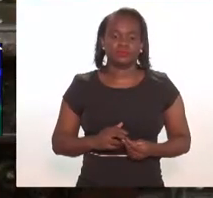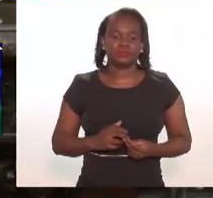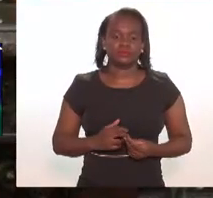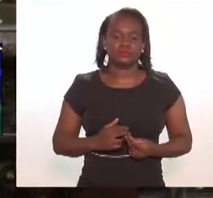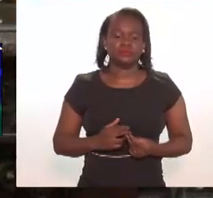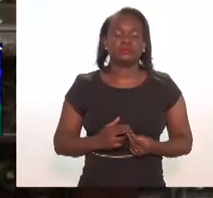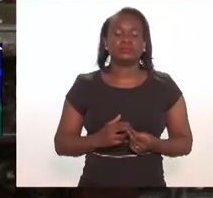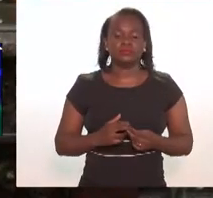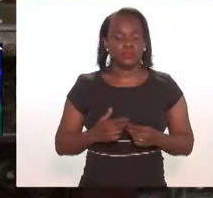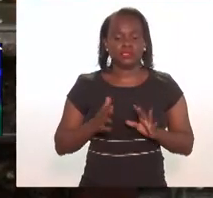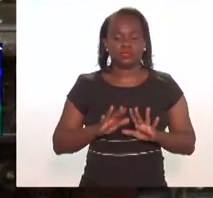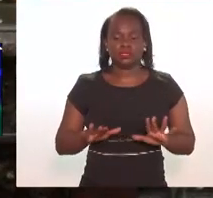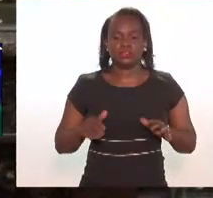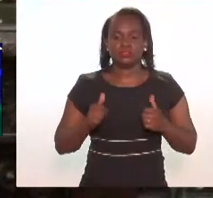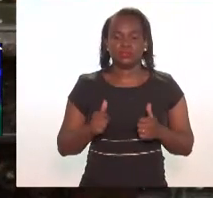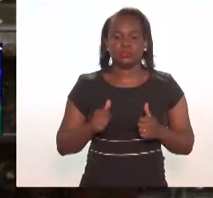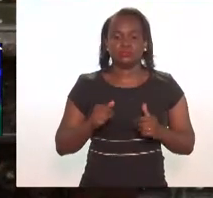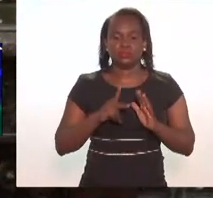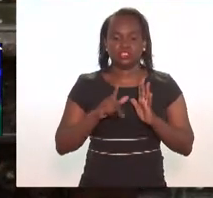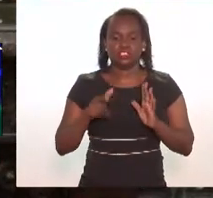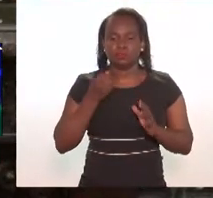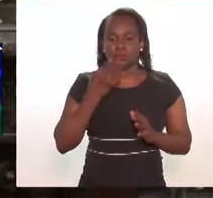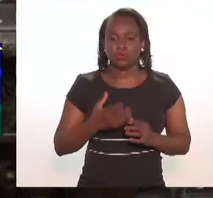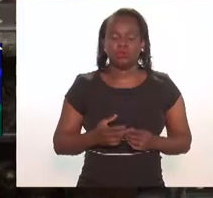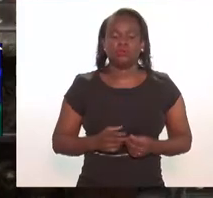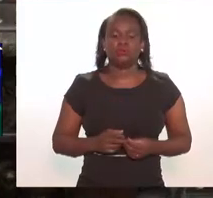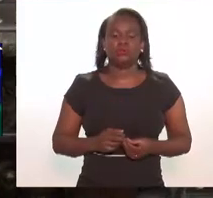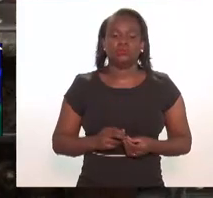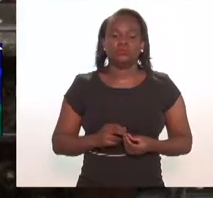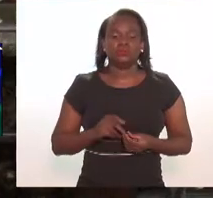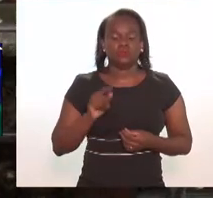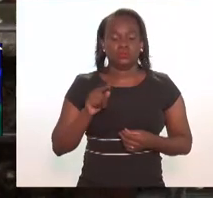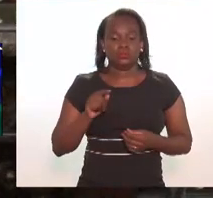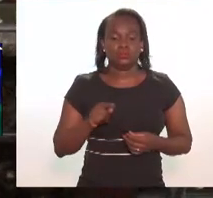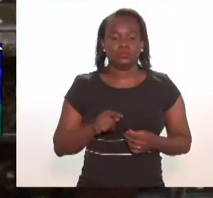É tranquilo, é bom para o projeto. Aí, senhora, Vossa